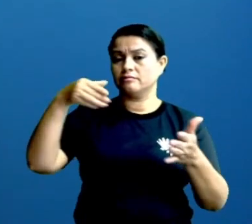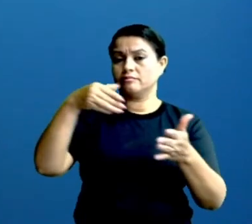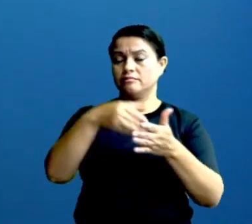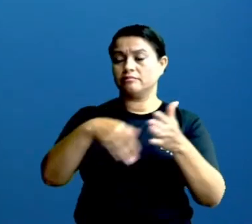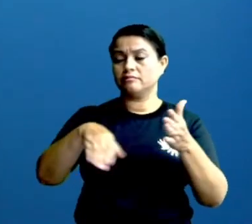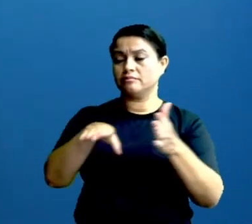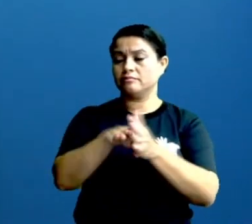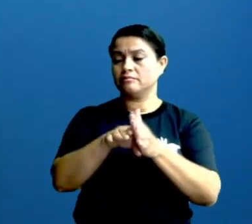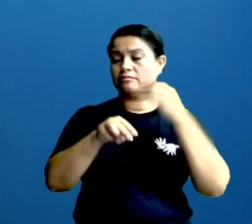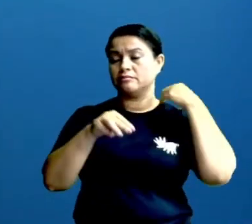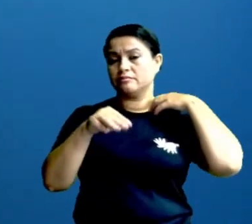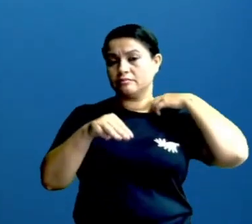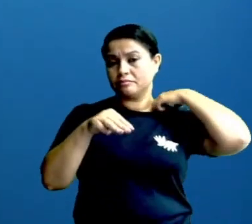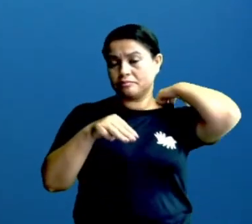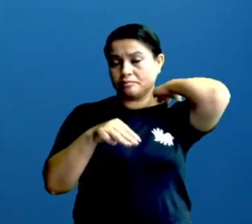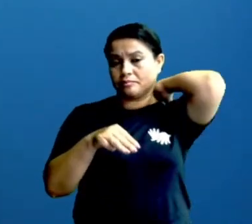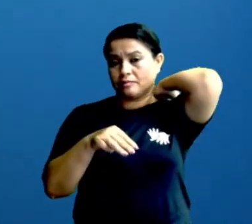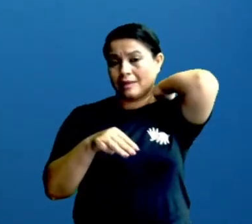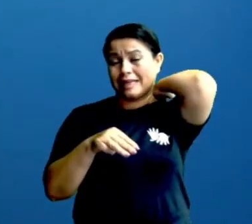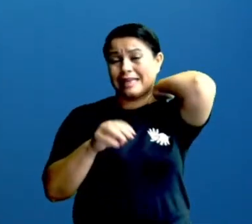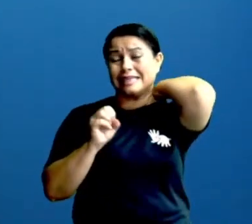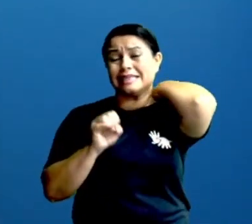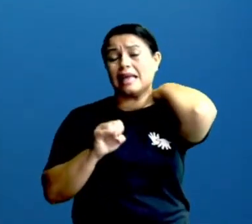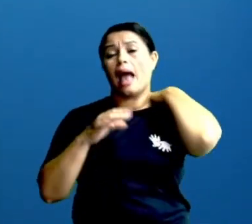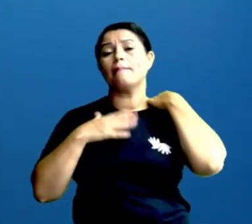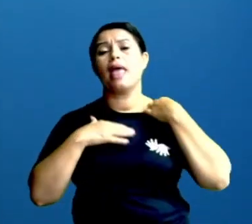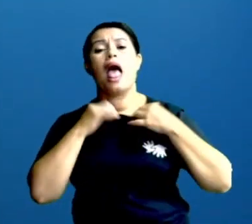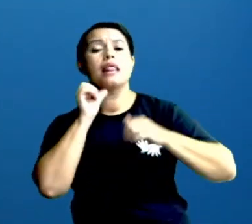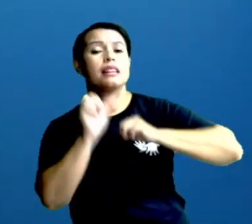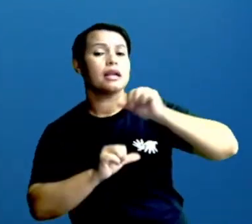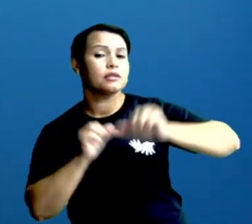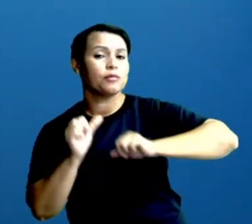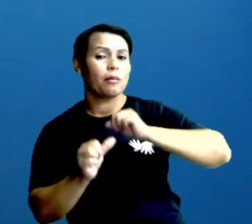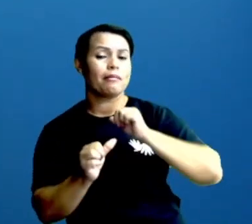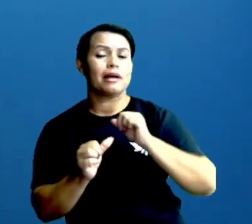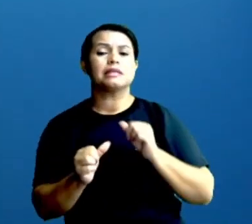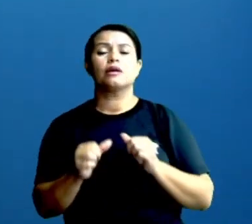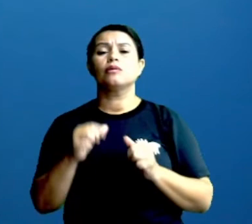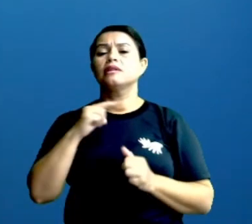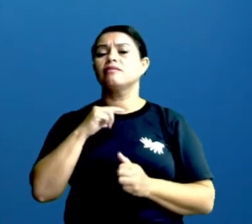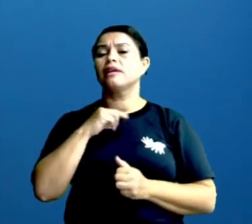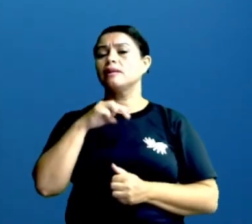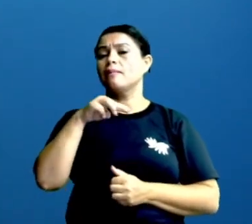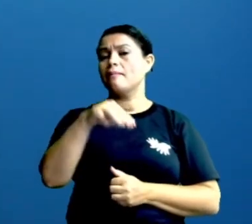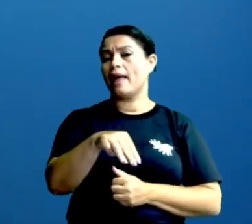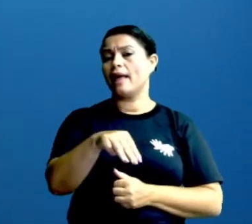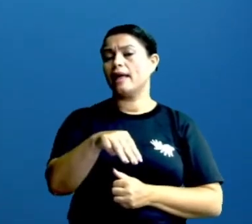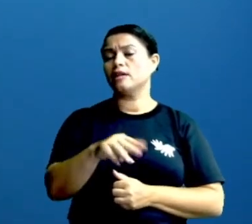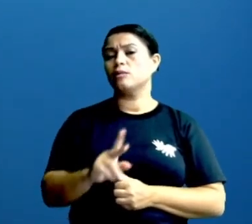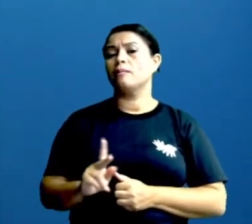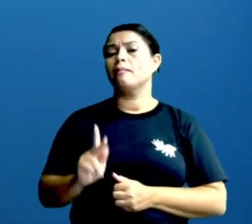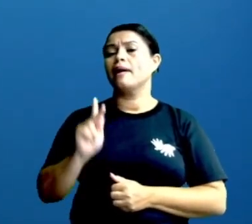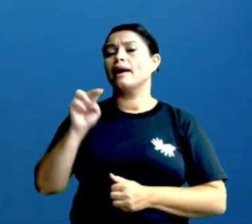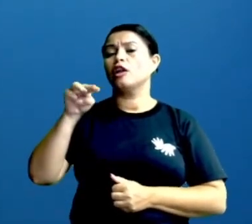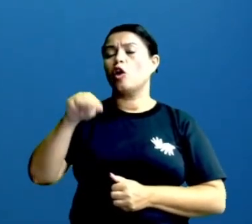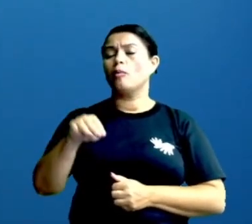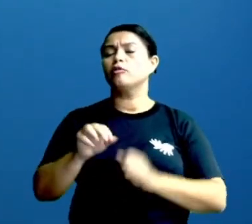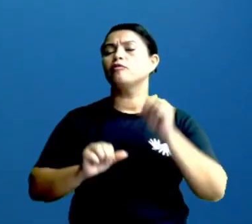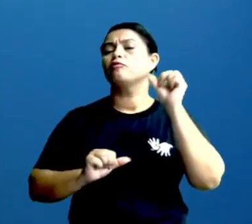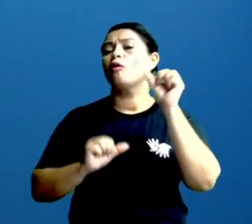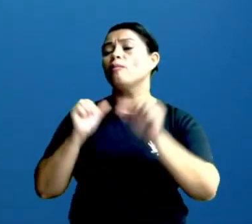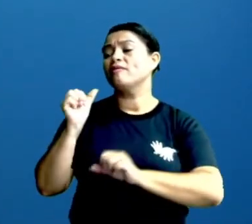em metros. E se essa minha transformação for de metro para quilômetro, ou seja, for o